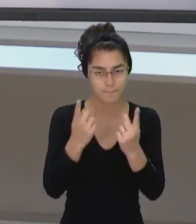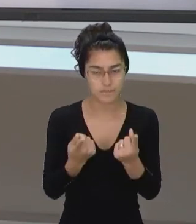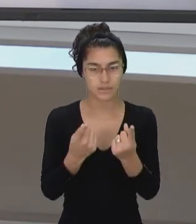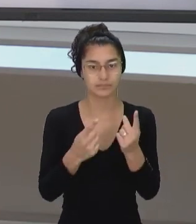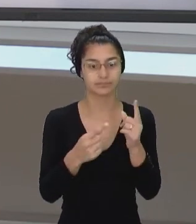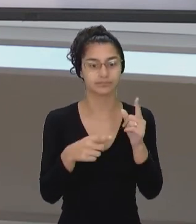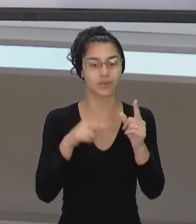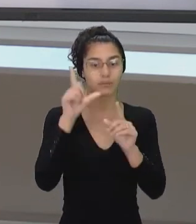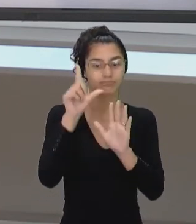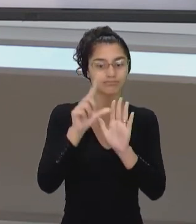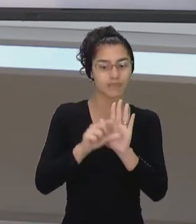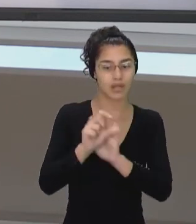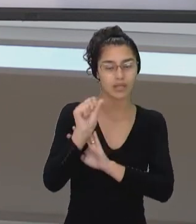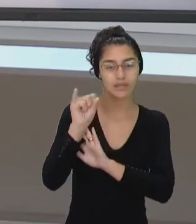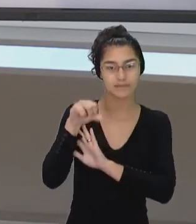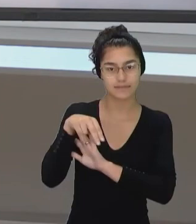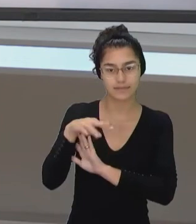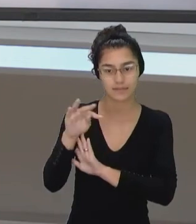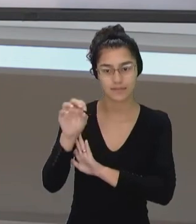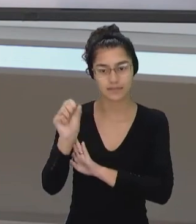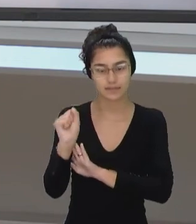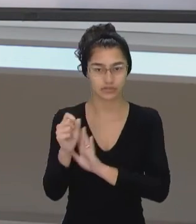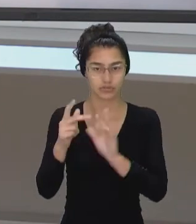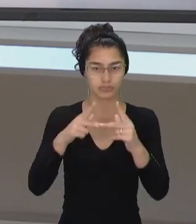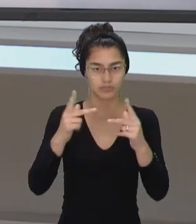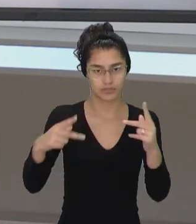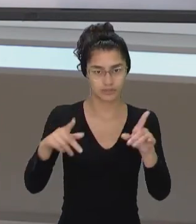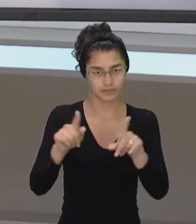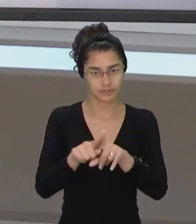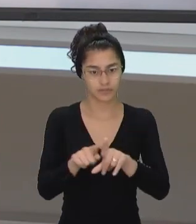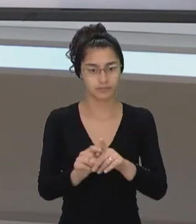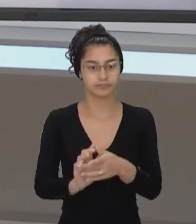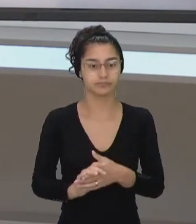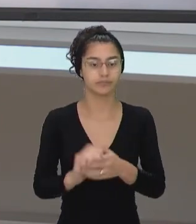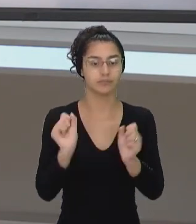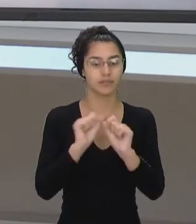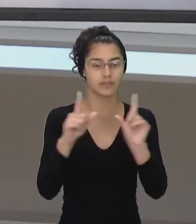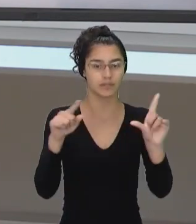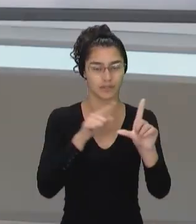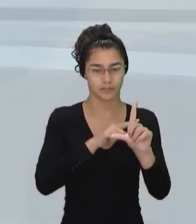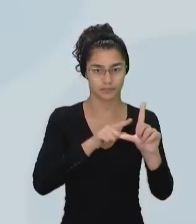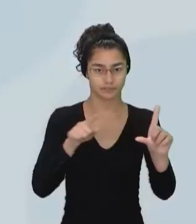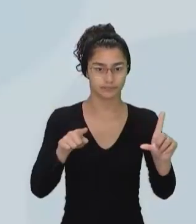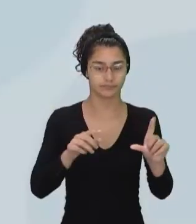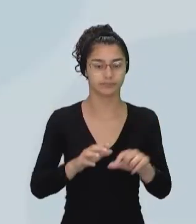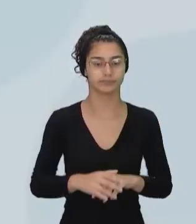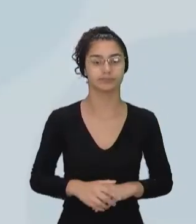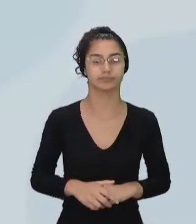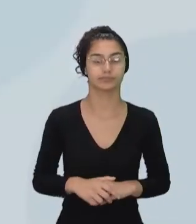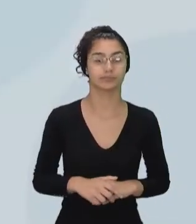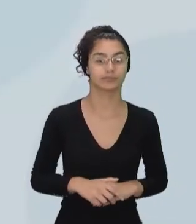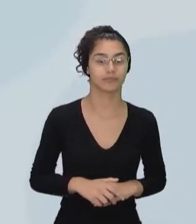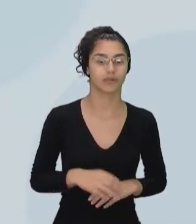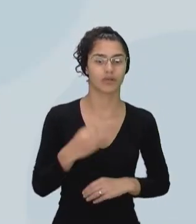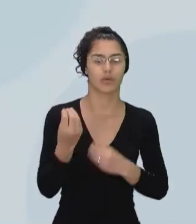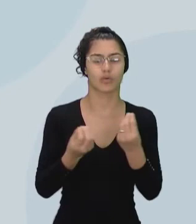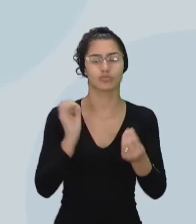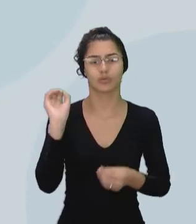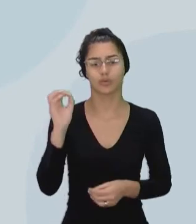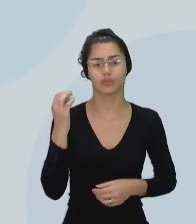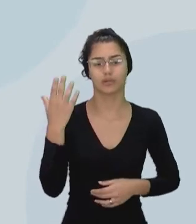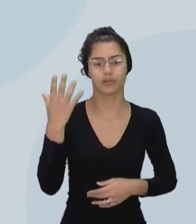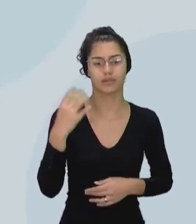digestório, redução da síntese de proteínas. Então, olha só, vai aparecer aí na tela para vocês, E onde isso